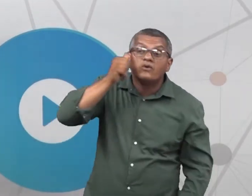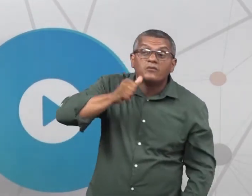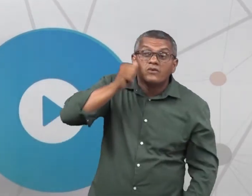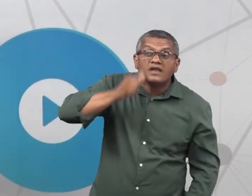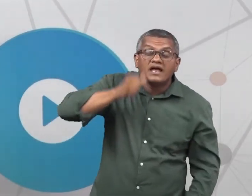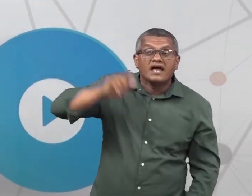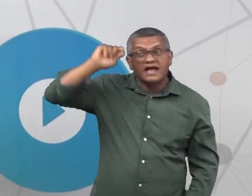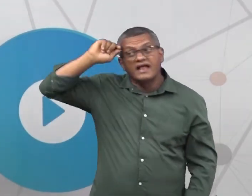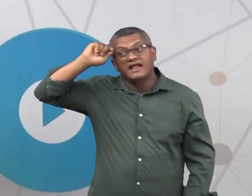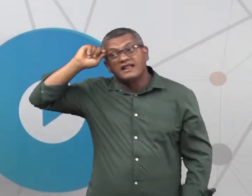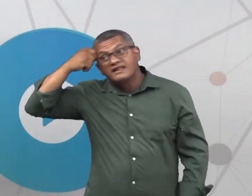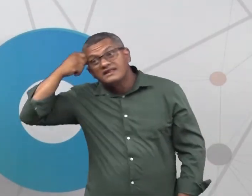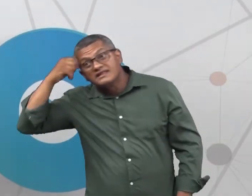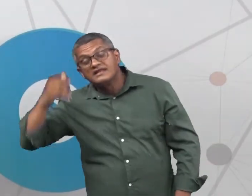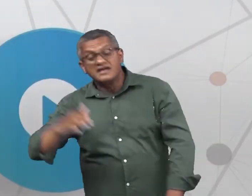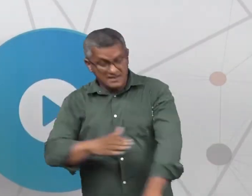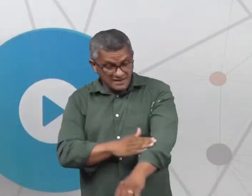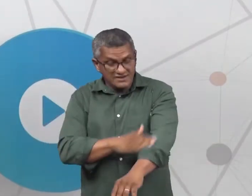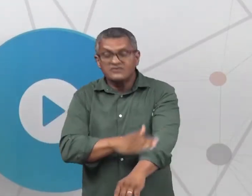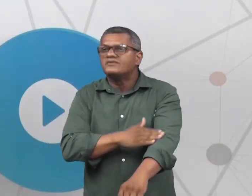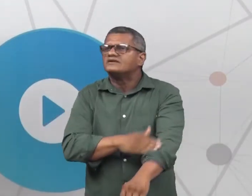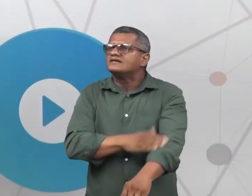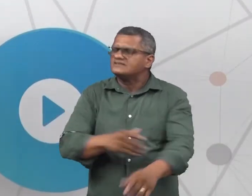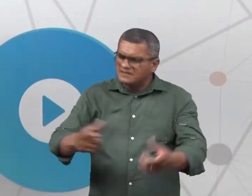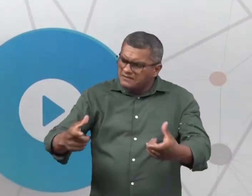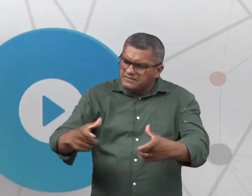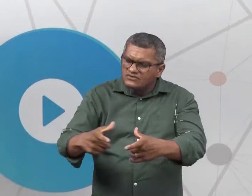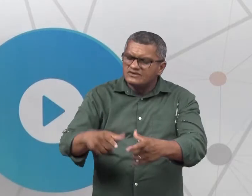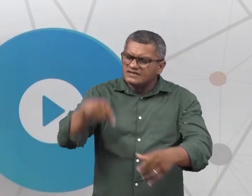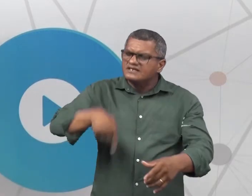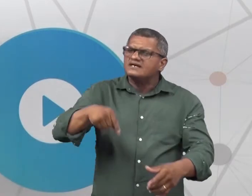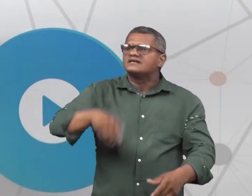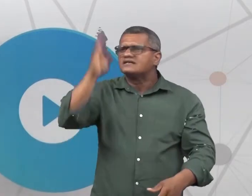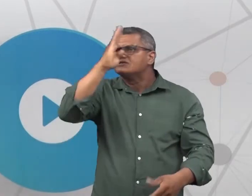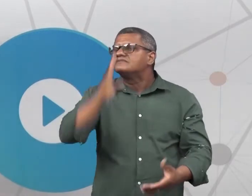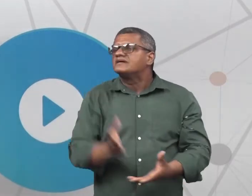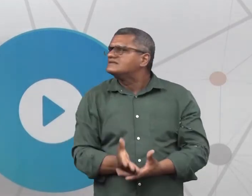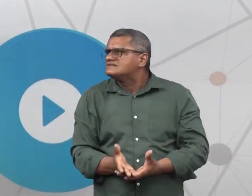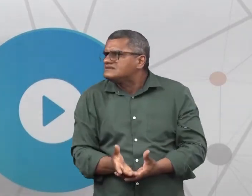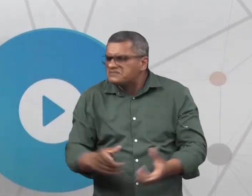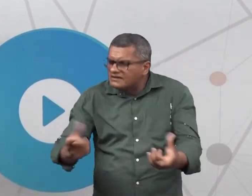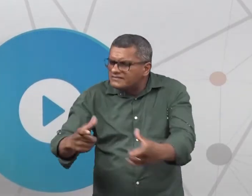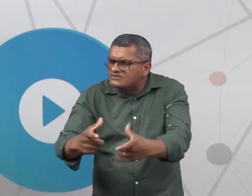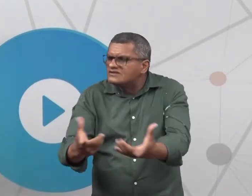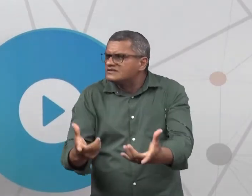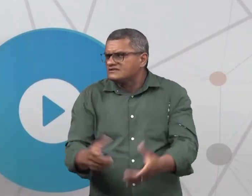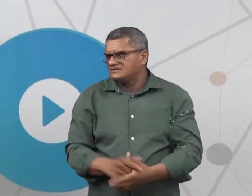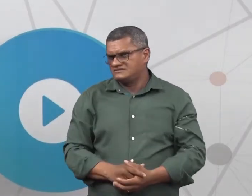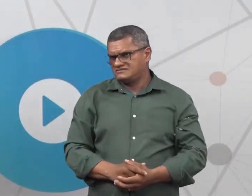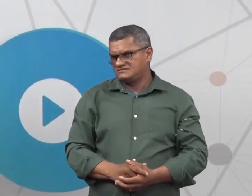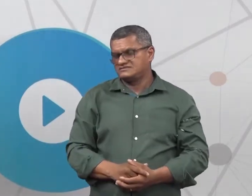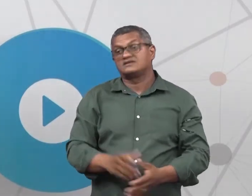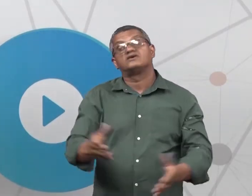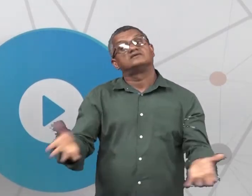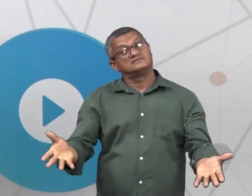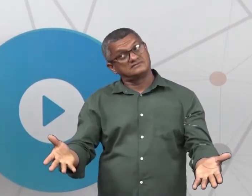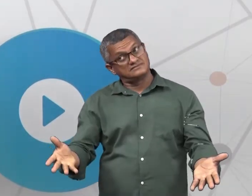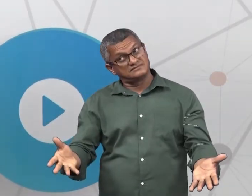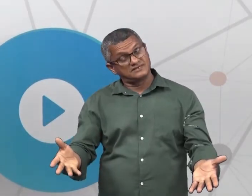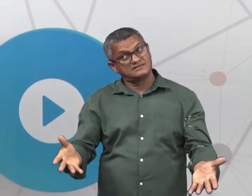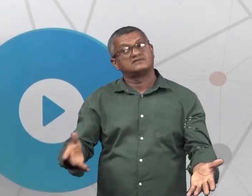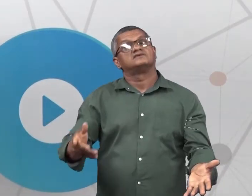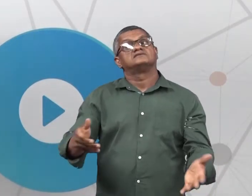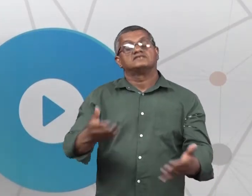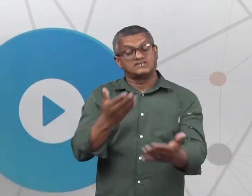mulheres, negros, são tratados como minorias aqui no Brasil. E, no entanto, né, segundo os estudos